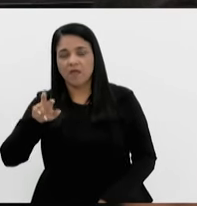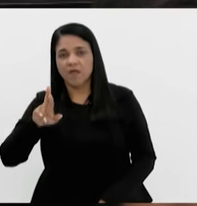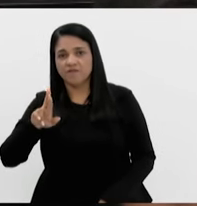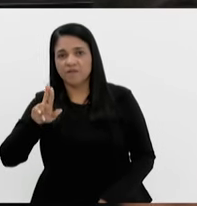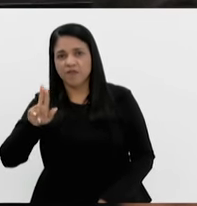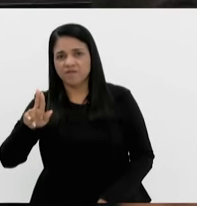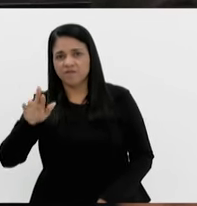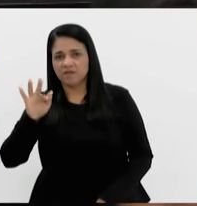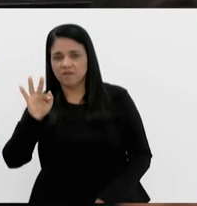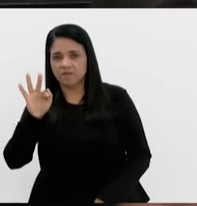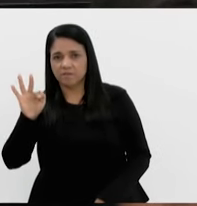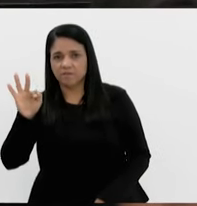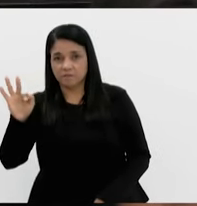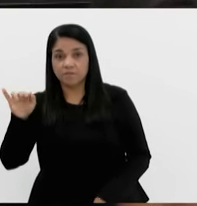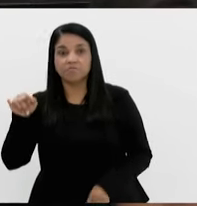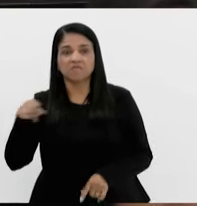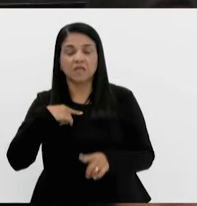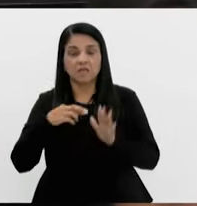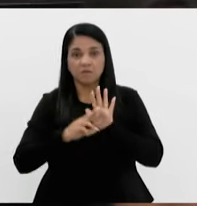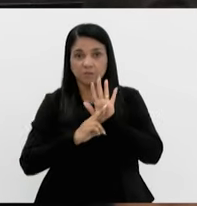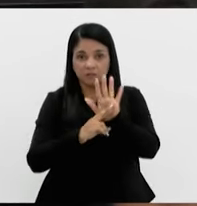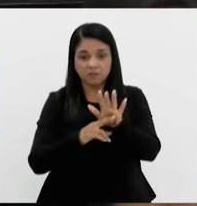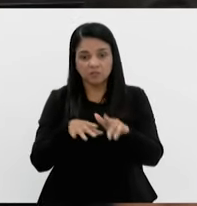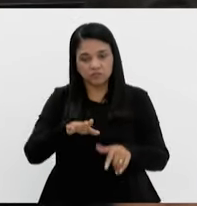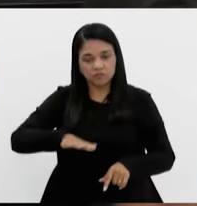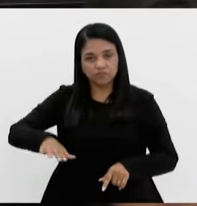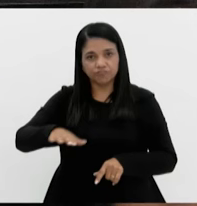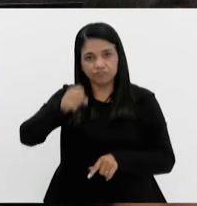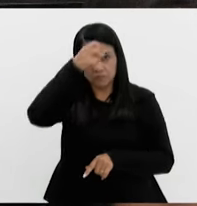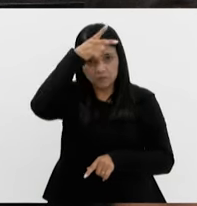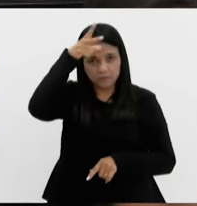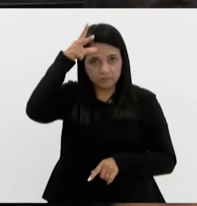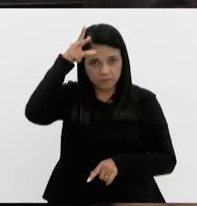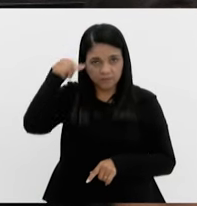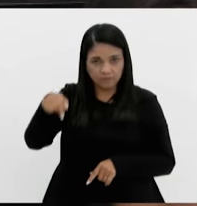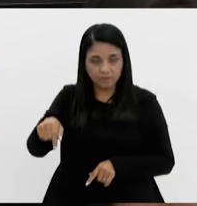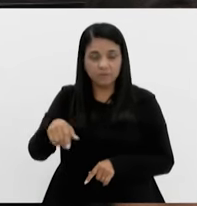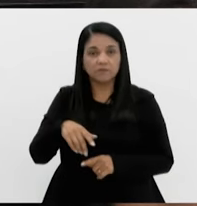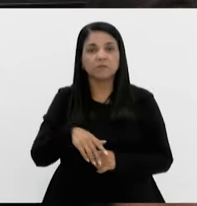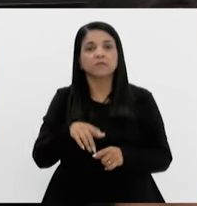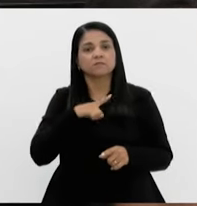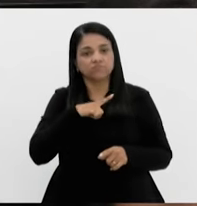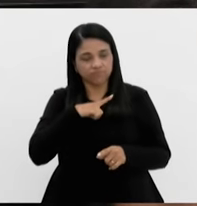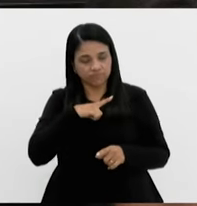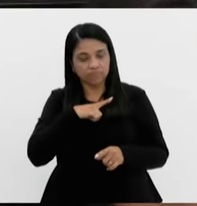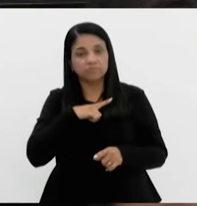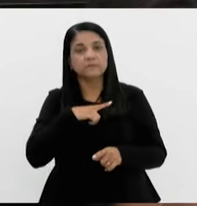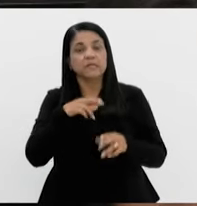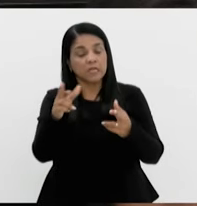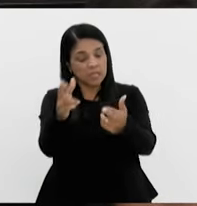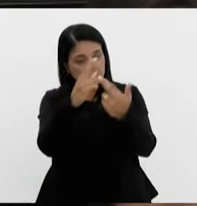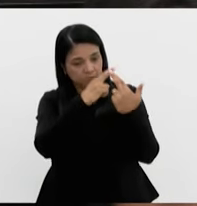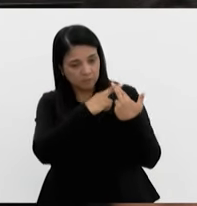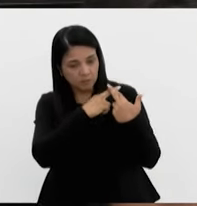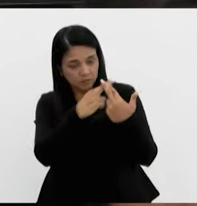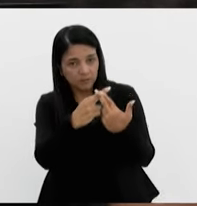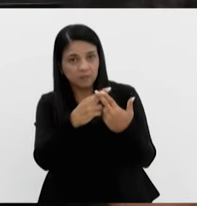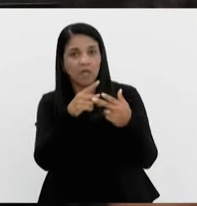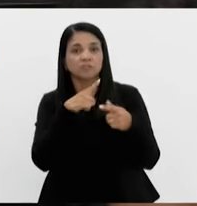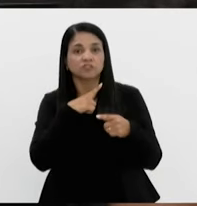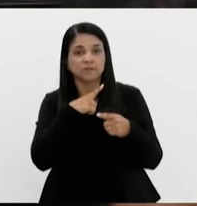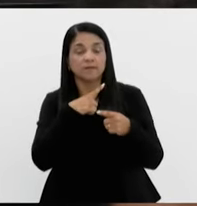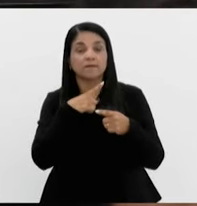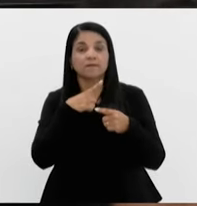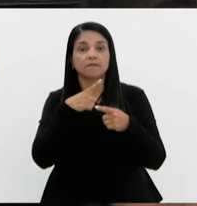confirmação de representant do Poder local da prefeitura da cidade que tem responsabilidade que tem que